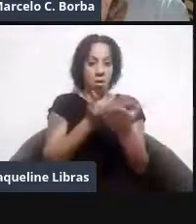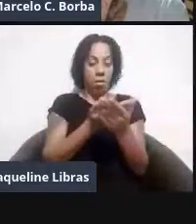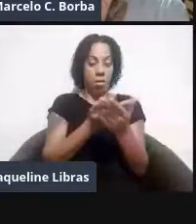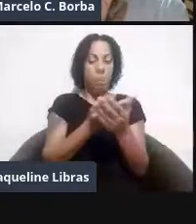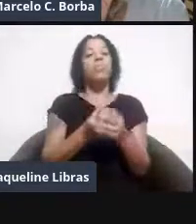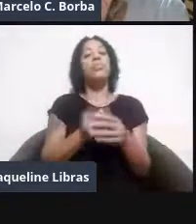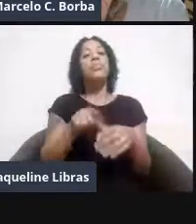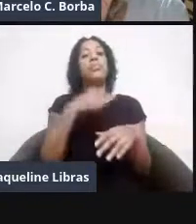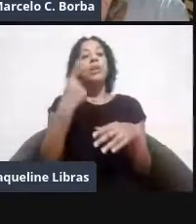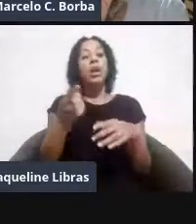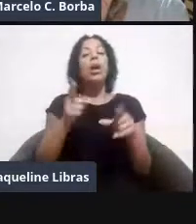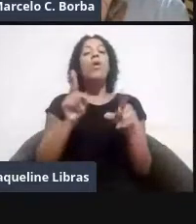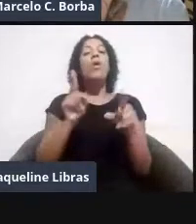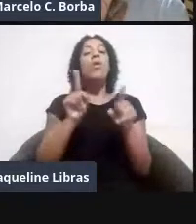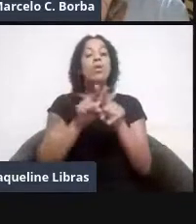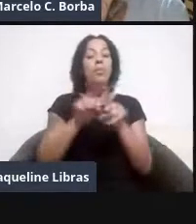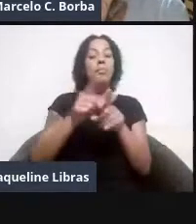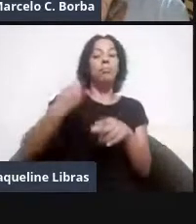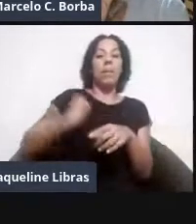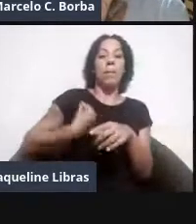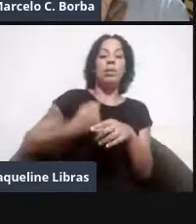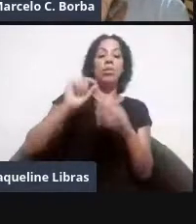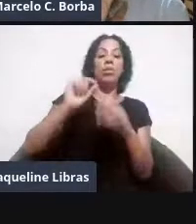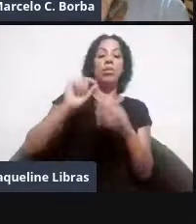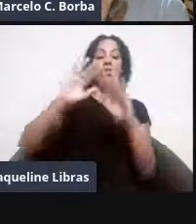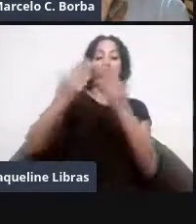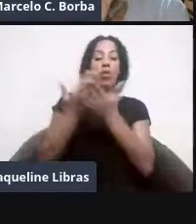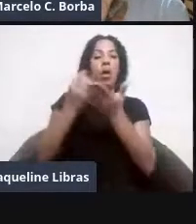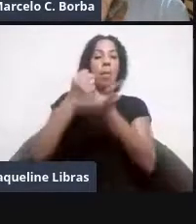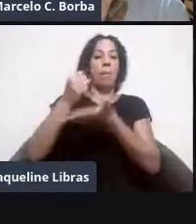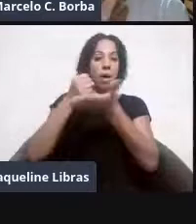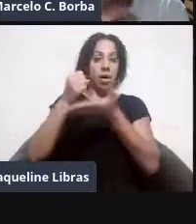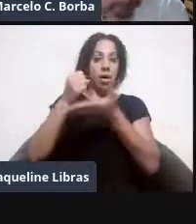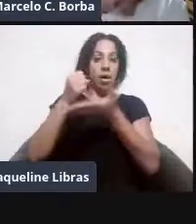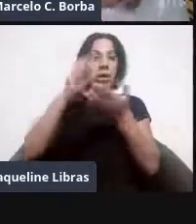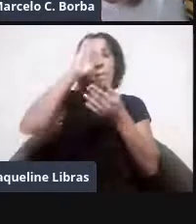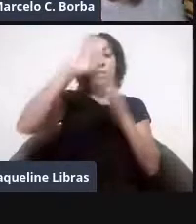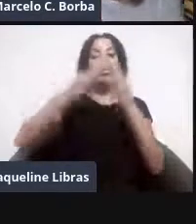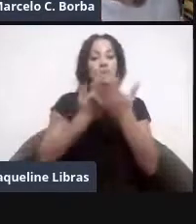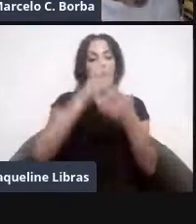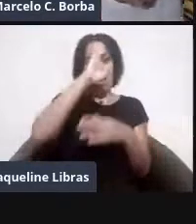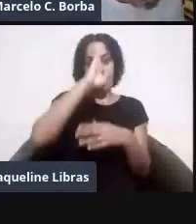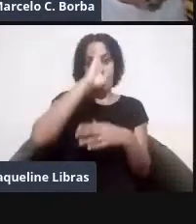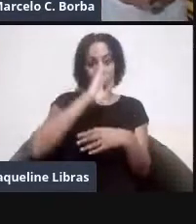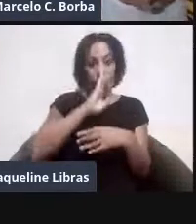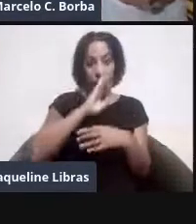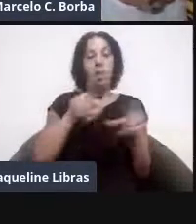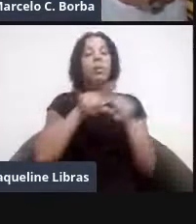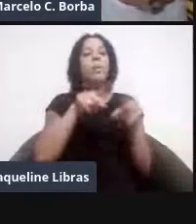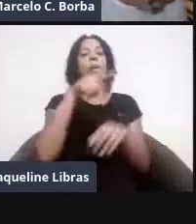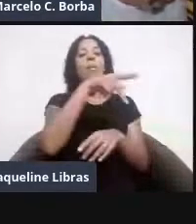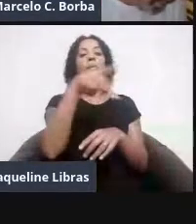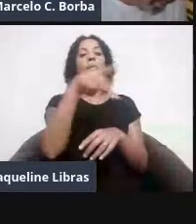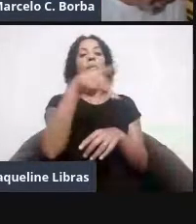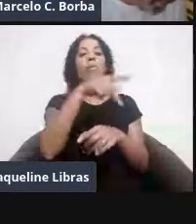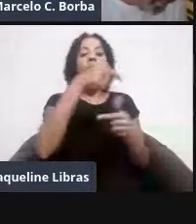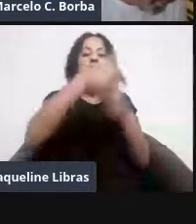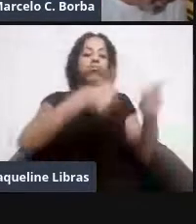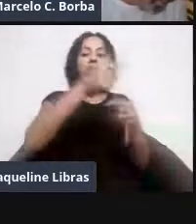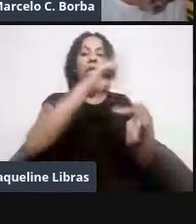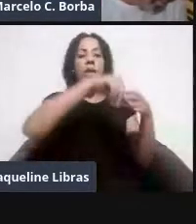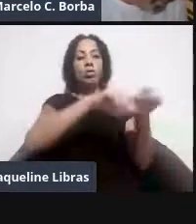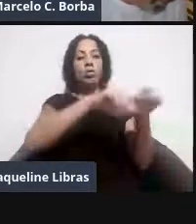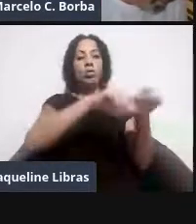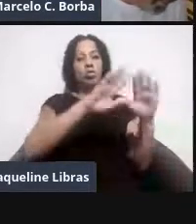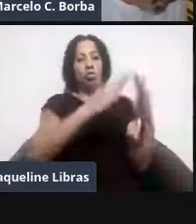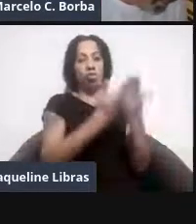a participação também da escola básica, em especial a escola pública, e os professores atuando na escola pública